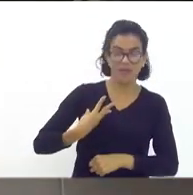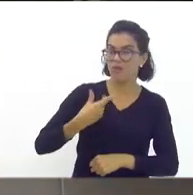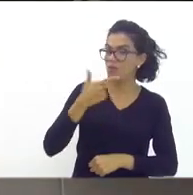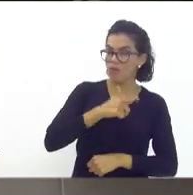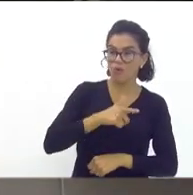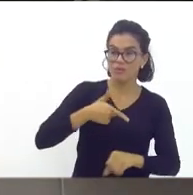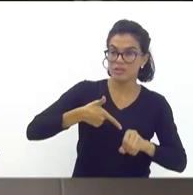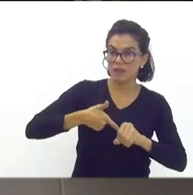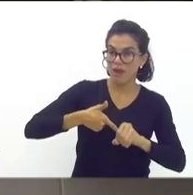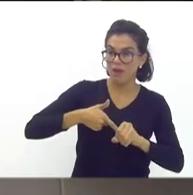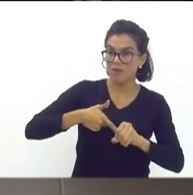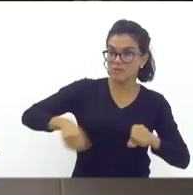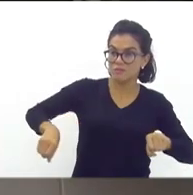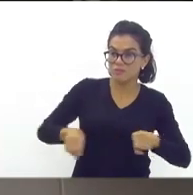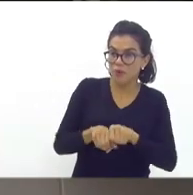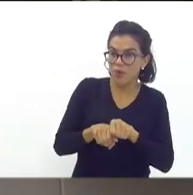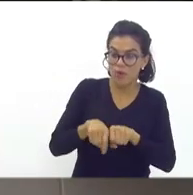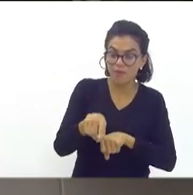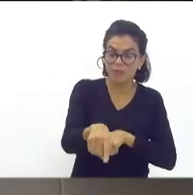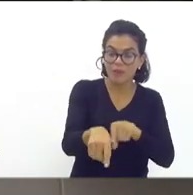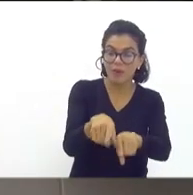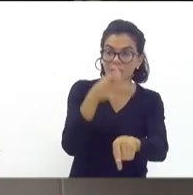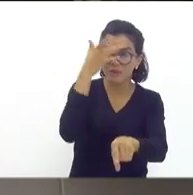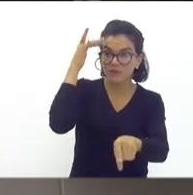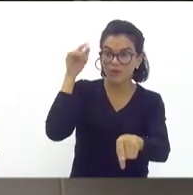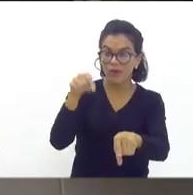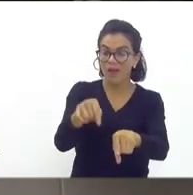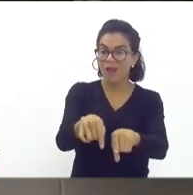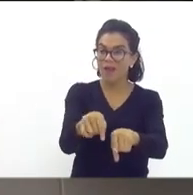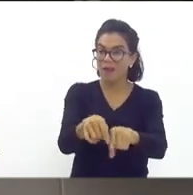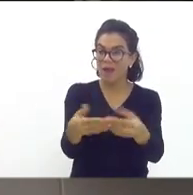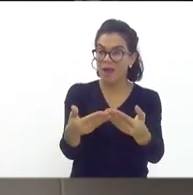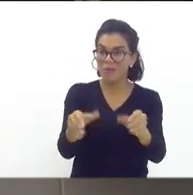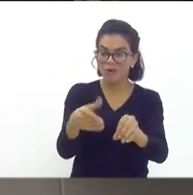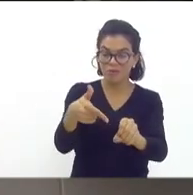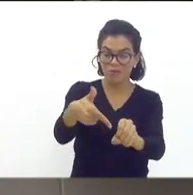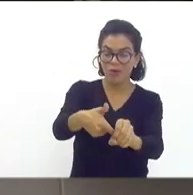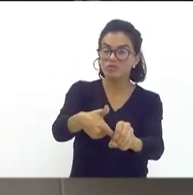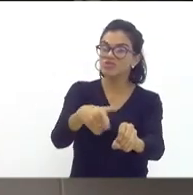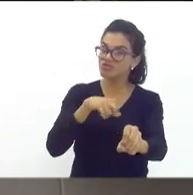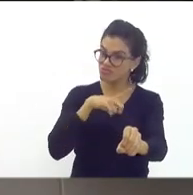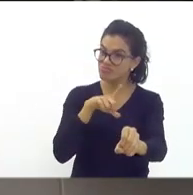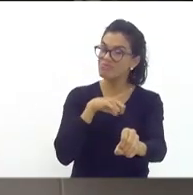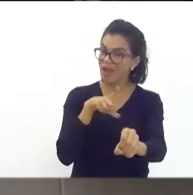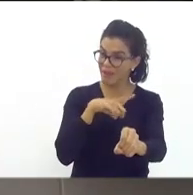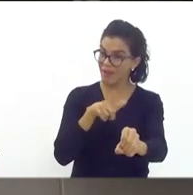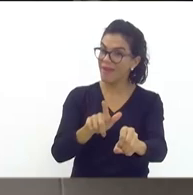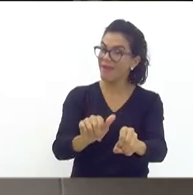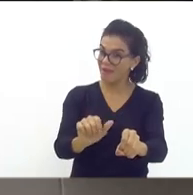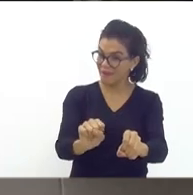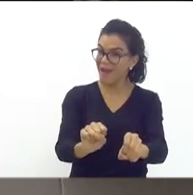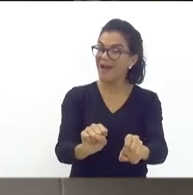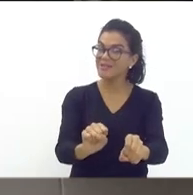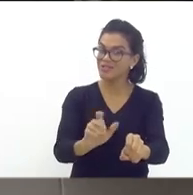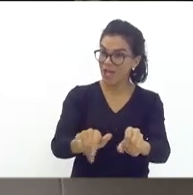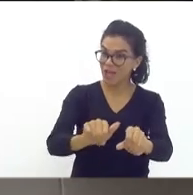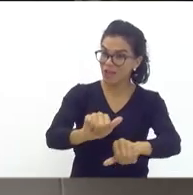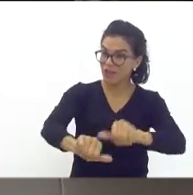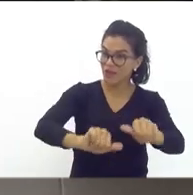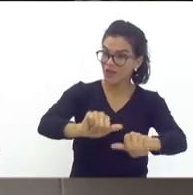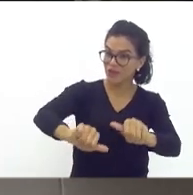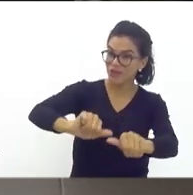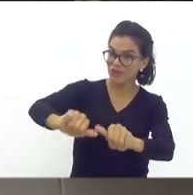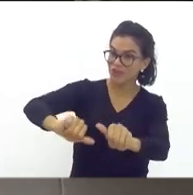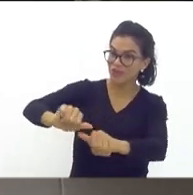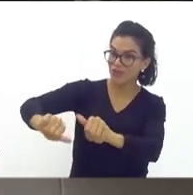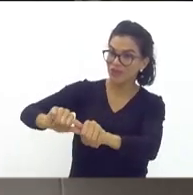conseguiu botar o gás dele e o cara que tá do outro lado da pista tem um gás funcionando já trocou dentro do posto